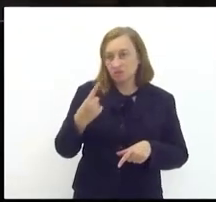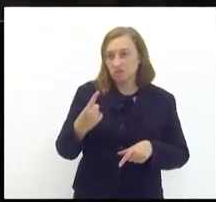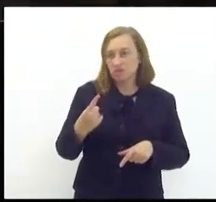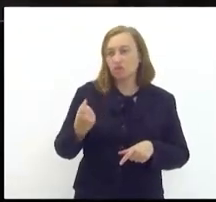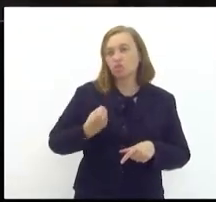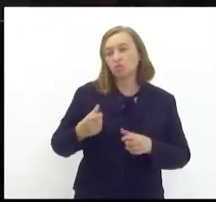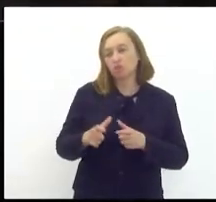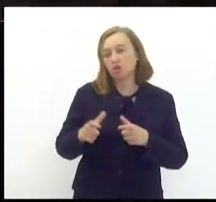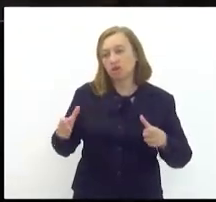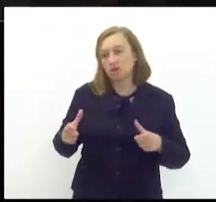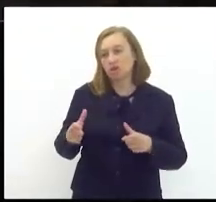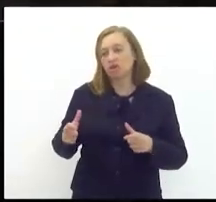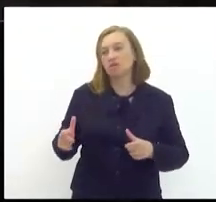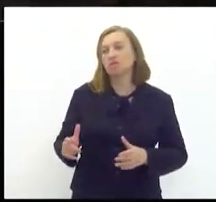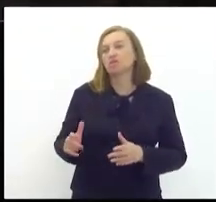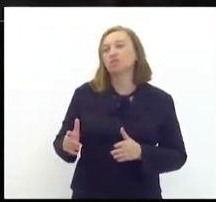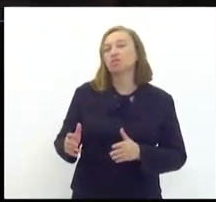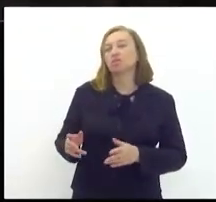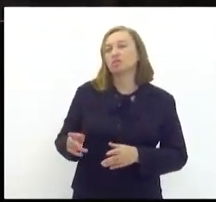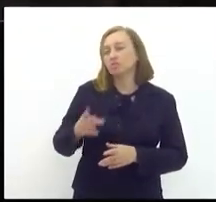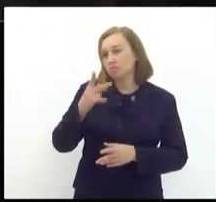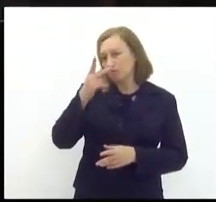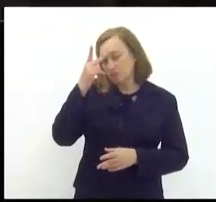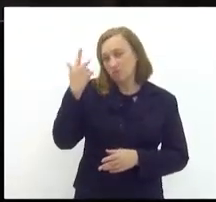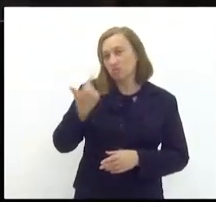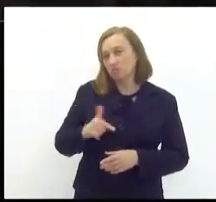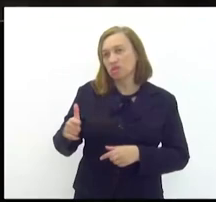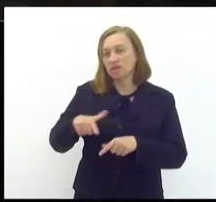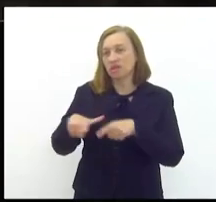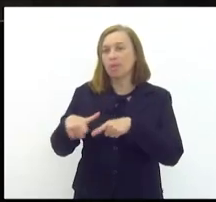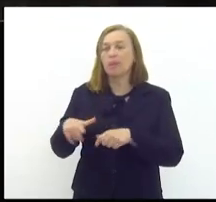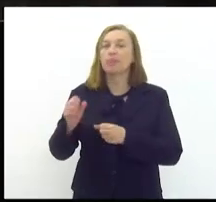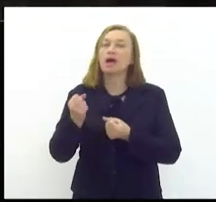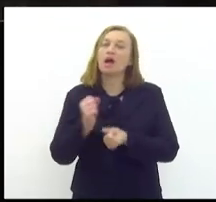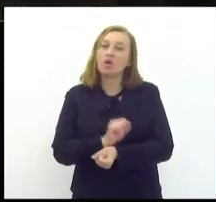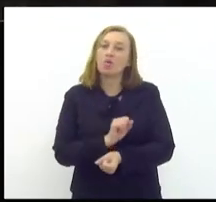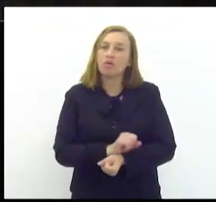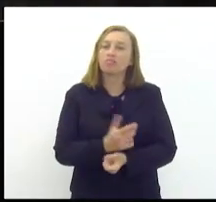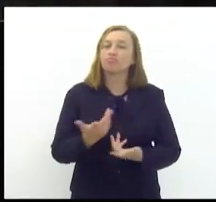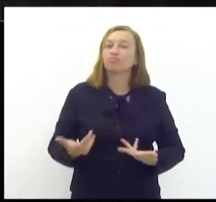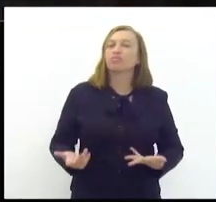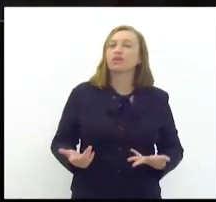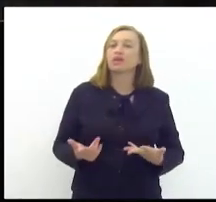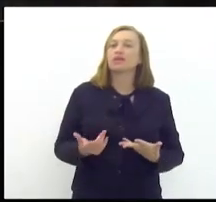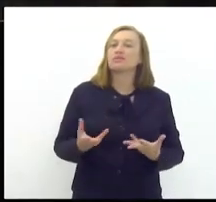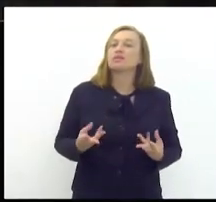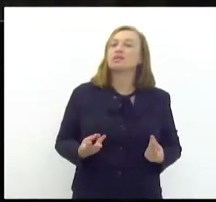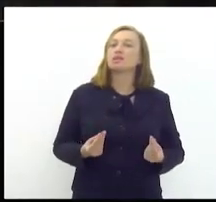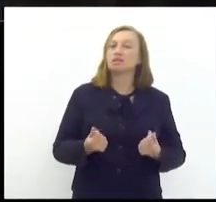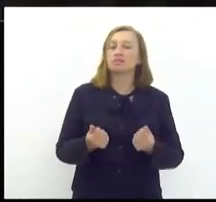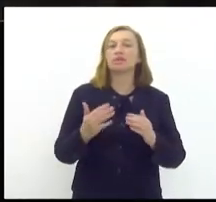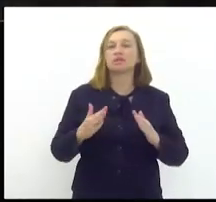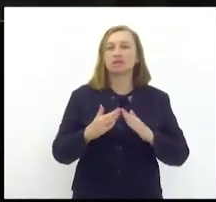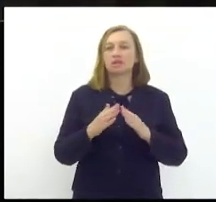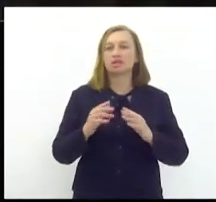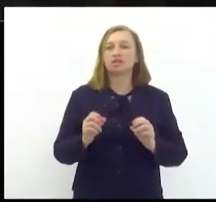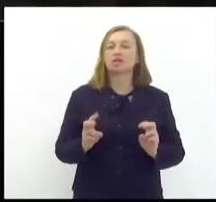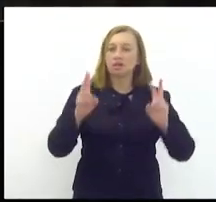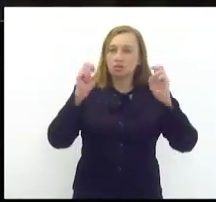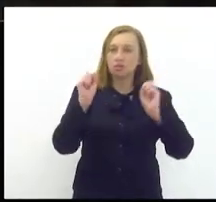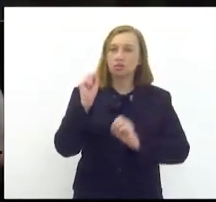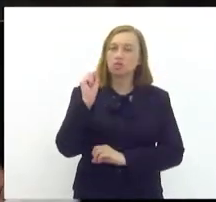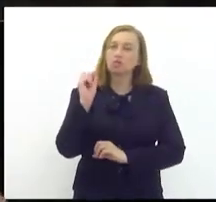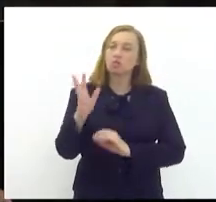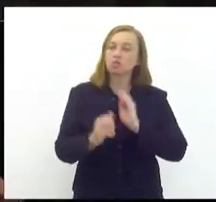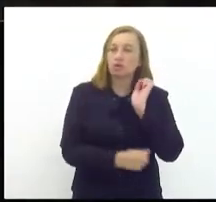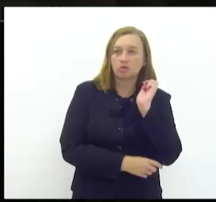significativa da classe trabalhadora espero que essa casa tenha sensibilidade que a questão ambiental exige